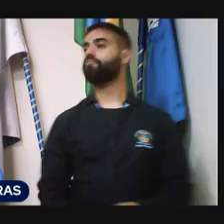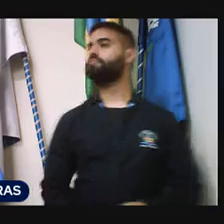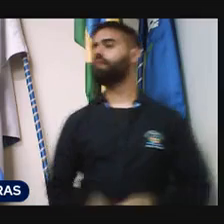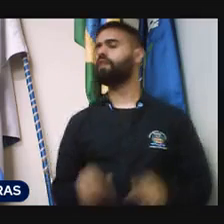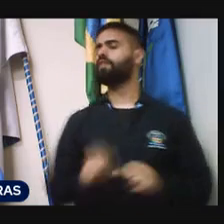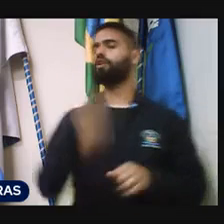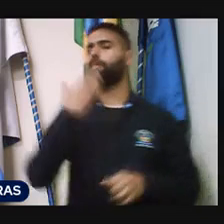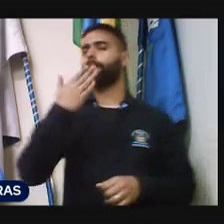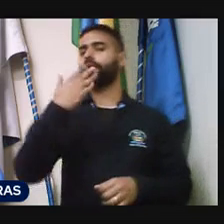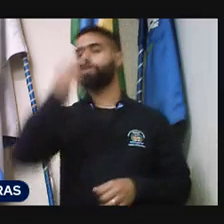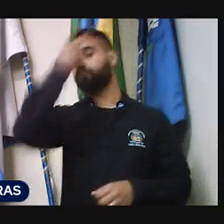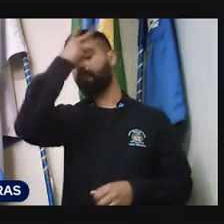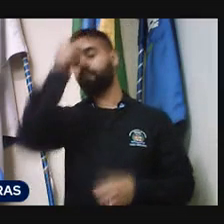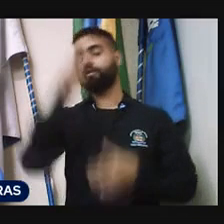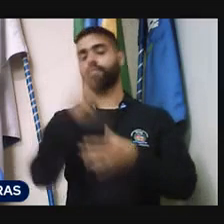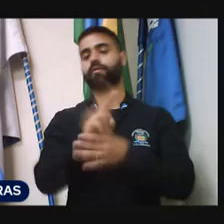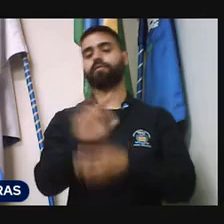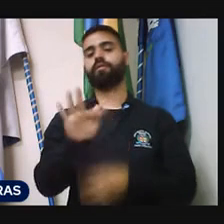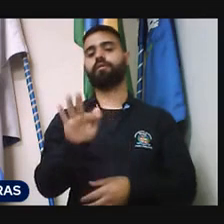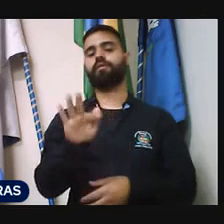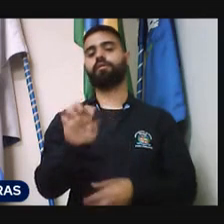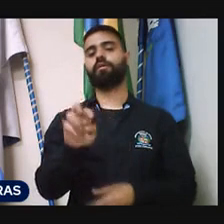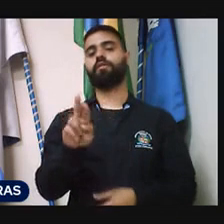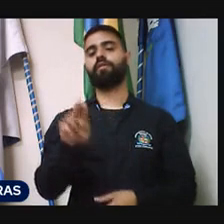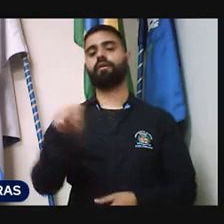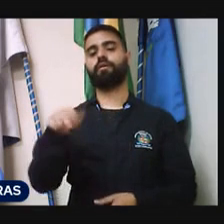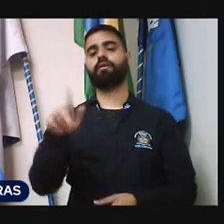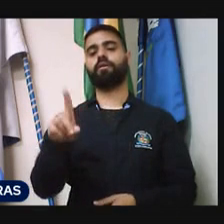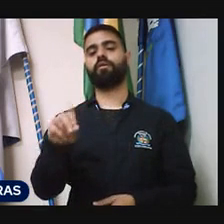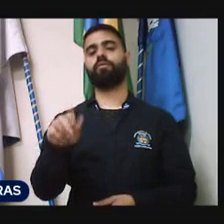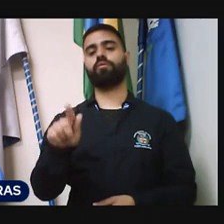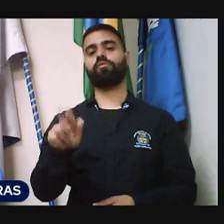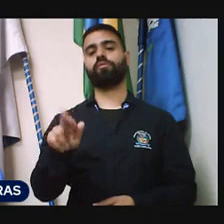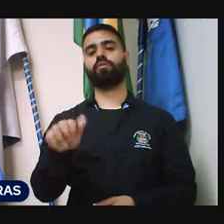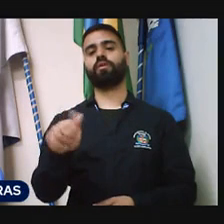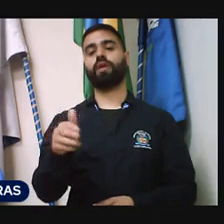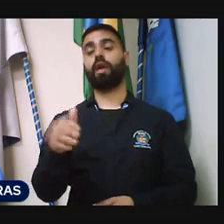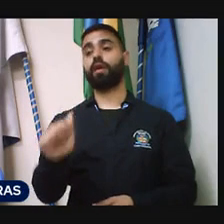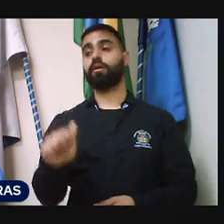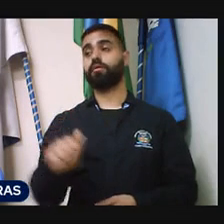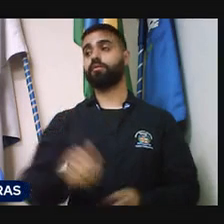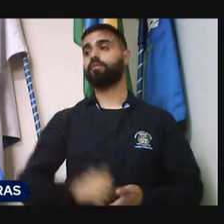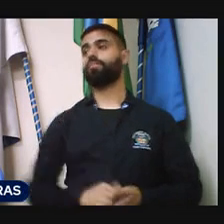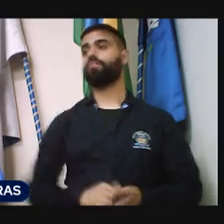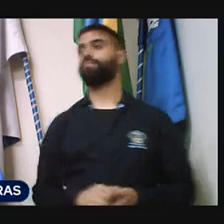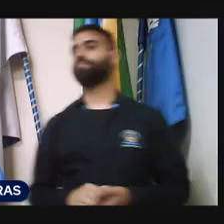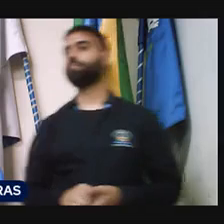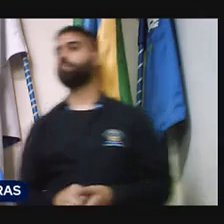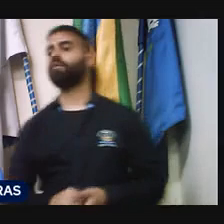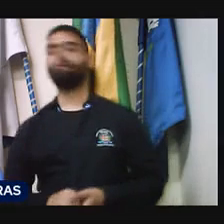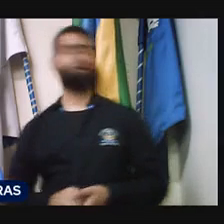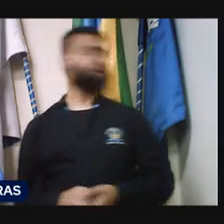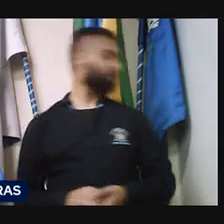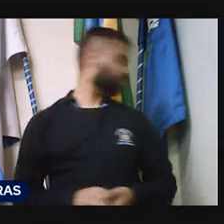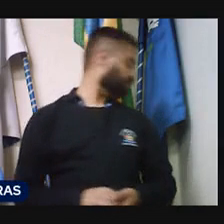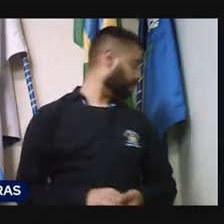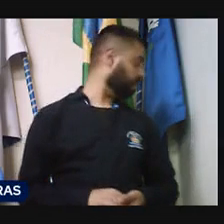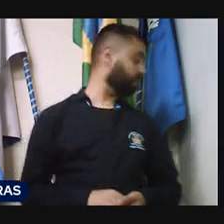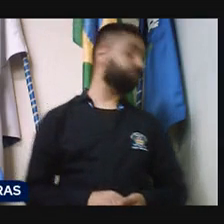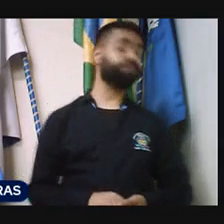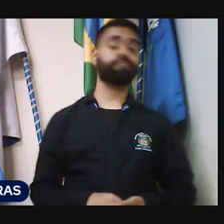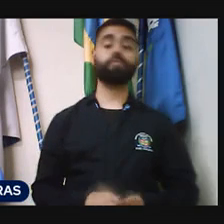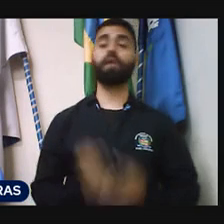São Luiz Fernando postado da Graça concorda responsável pela coordenação de trânsito Municipal tem o Ricardo Pereira